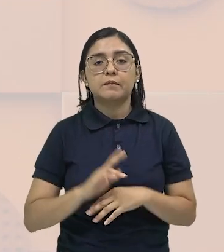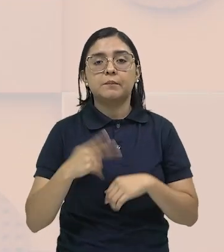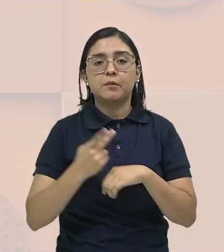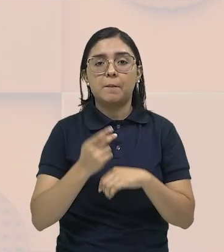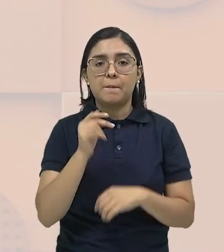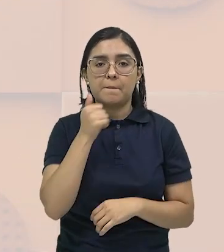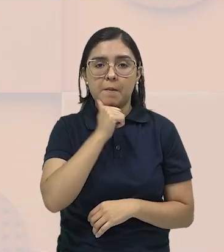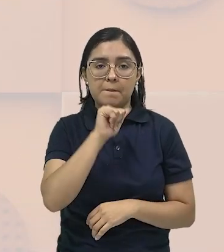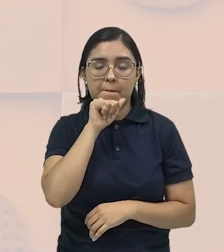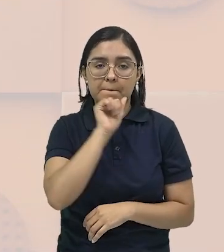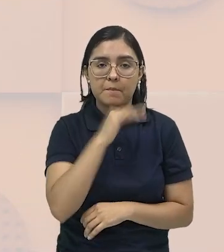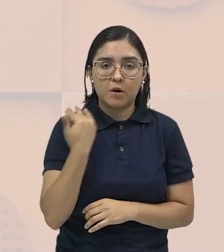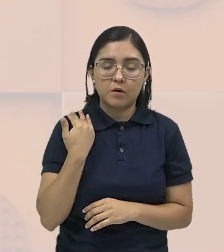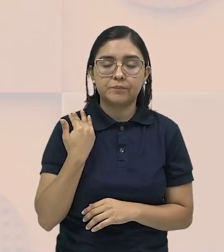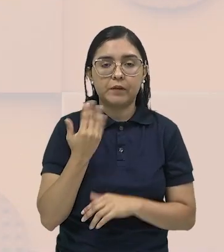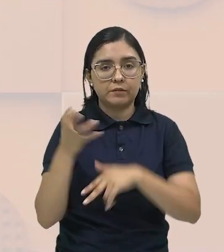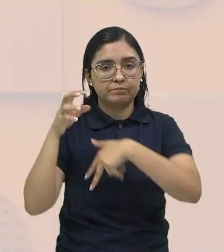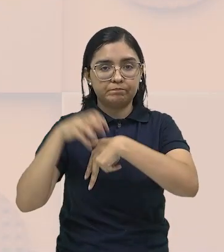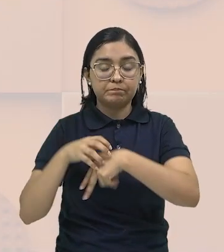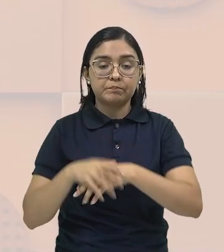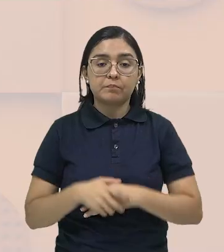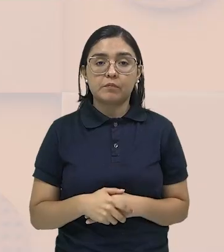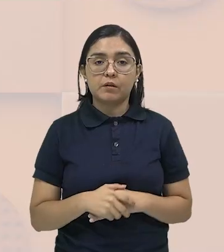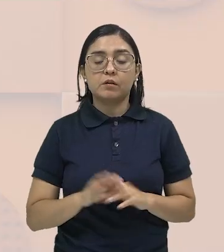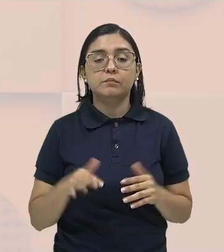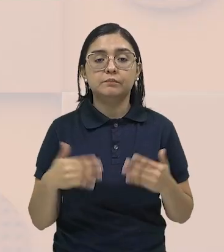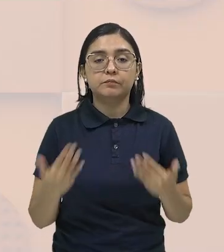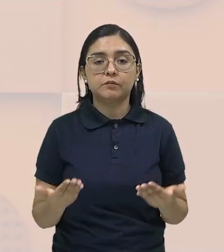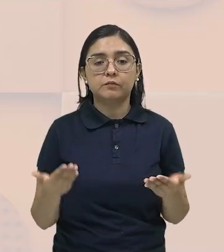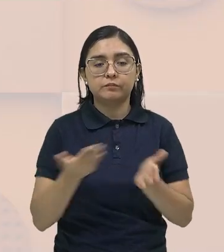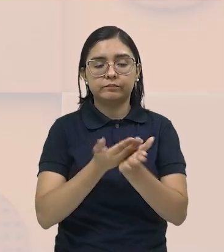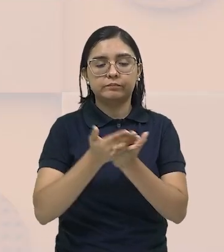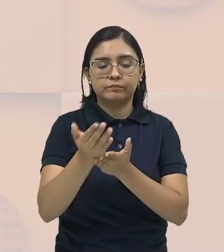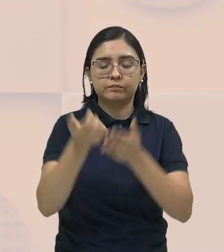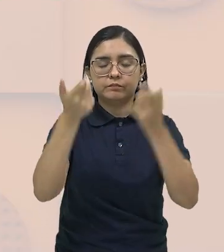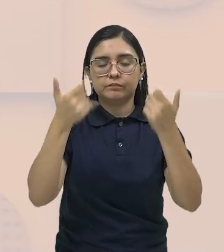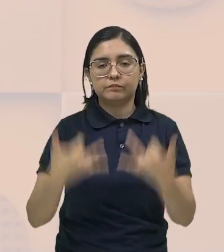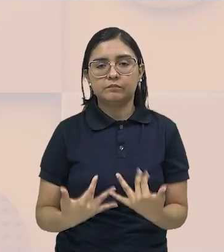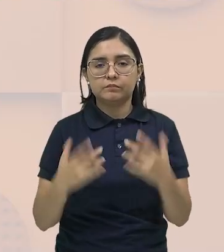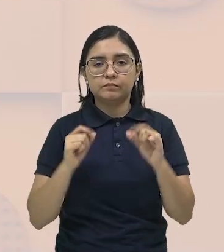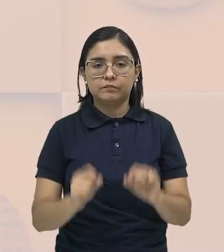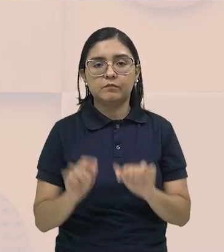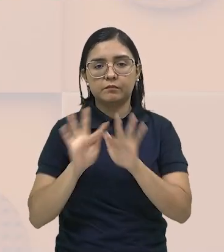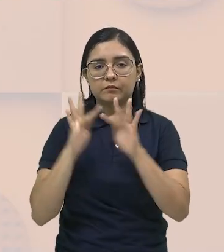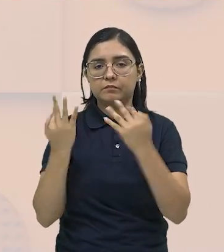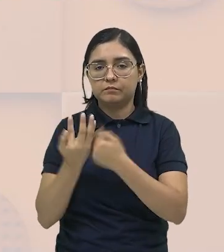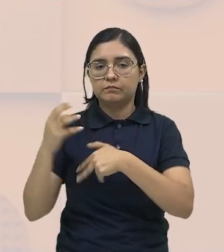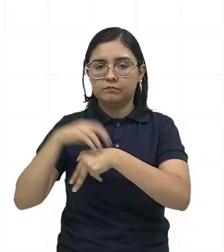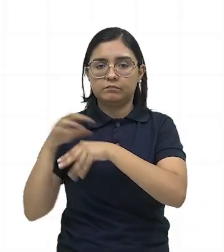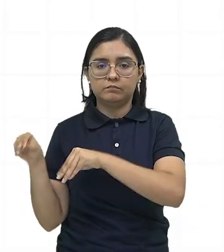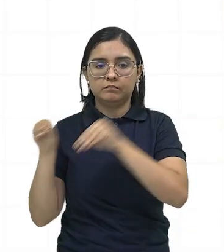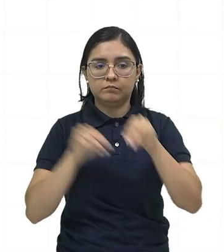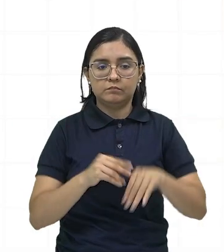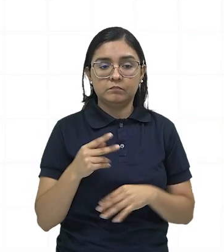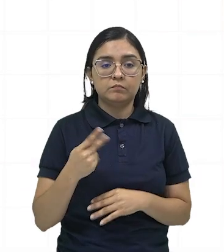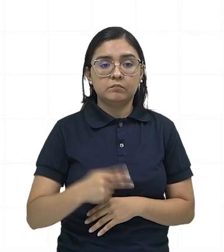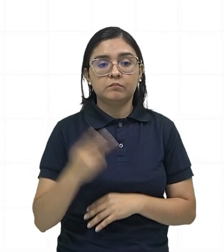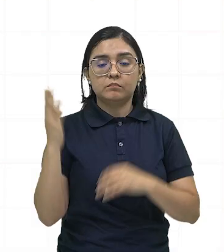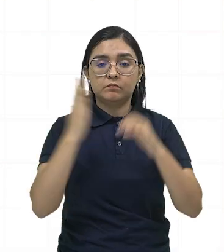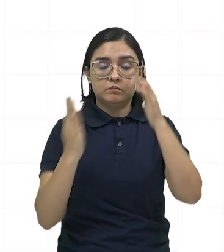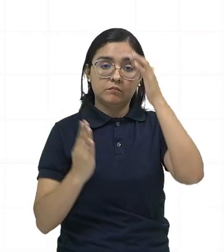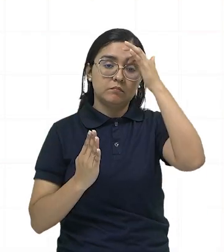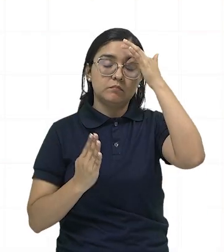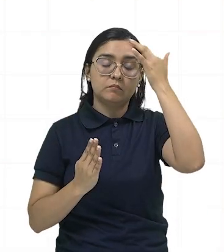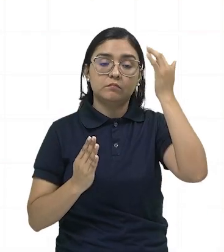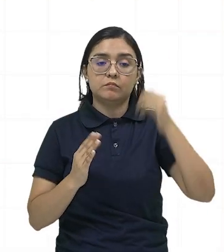mãe, tá bem? Perfeito, então. Vamos começar falando sobre a vinda da família real para o Brasil.